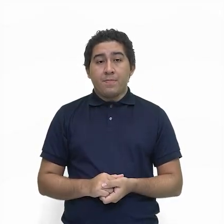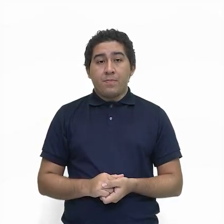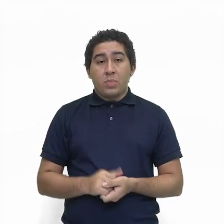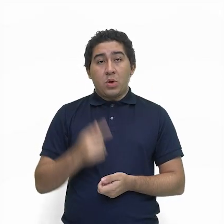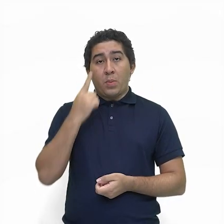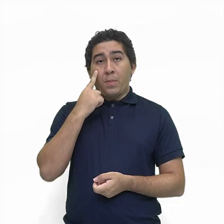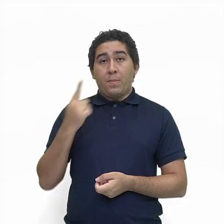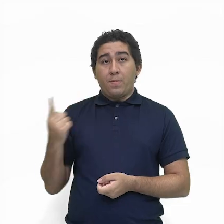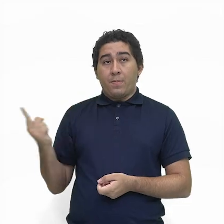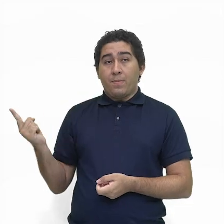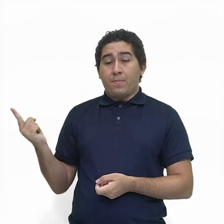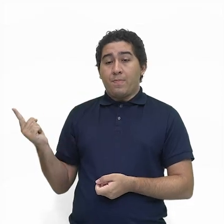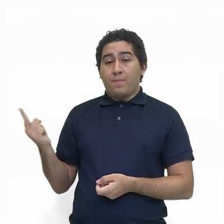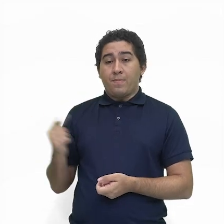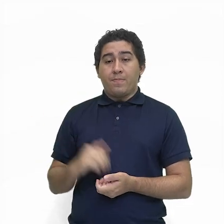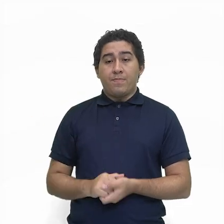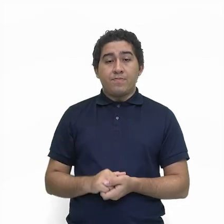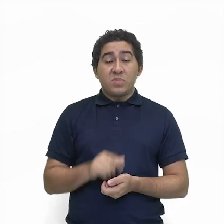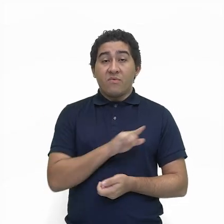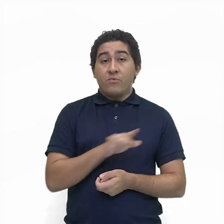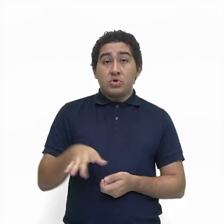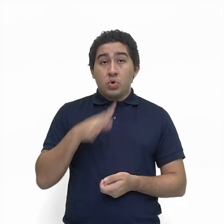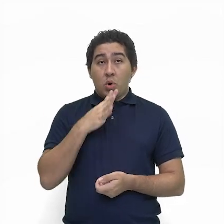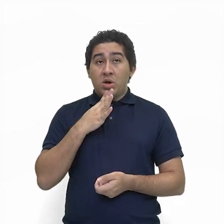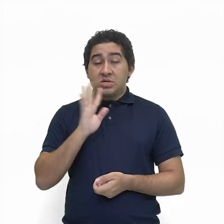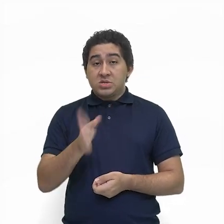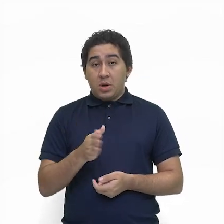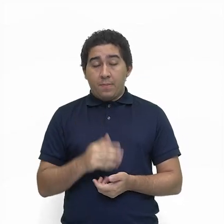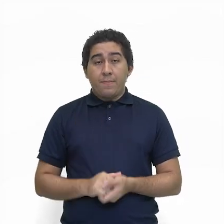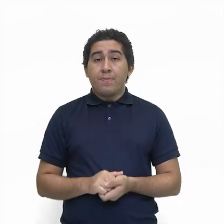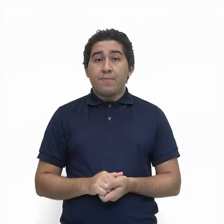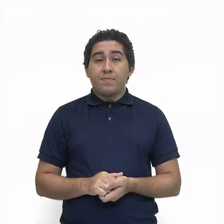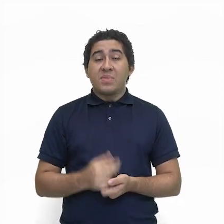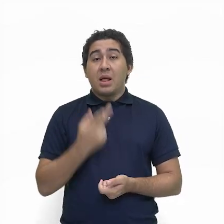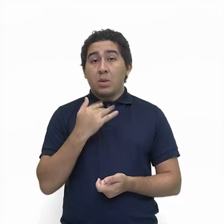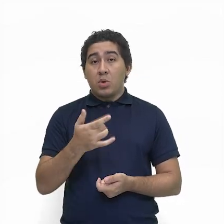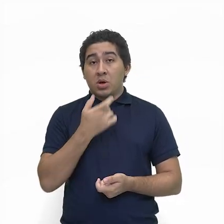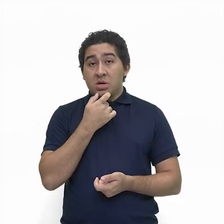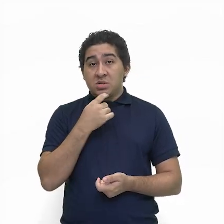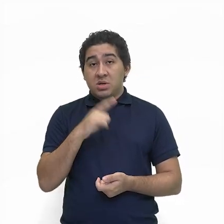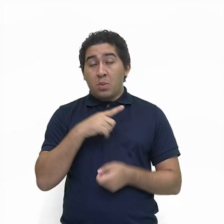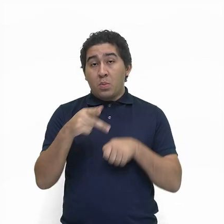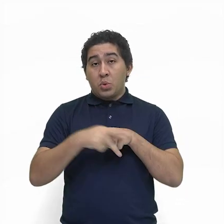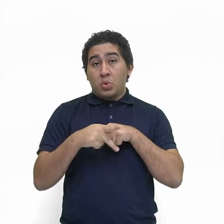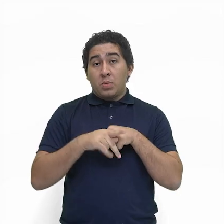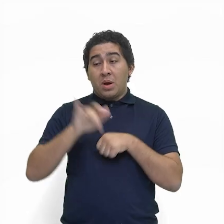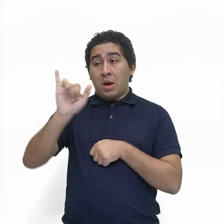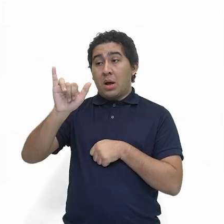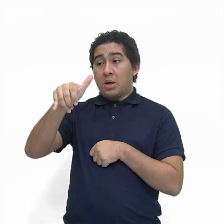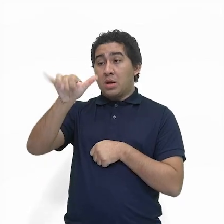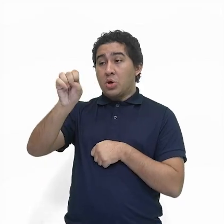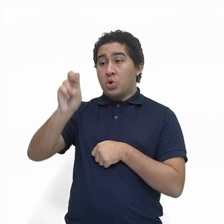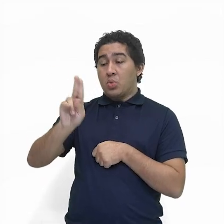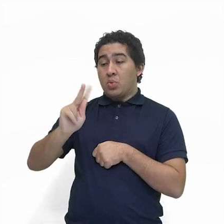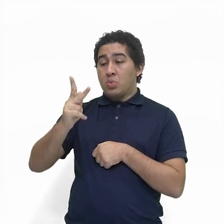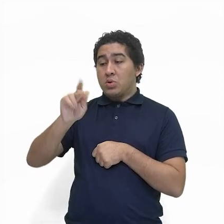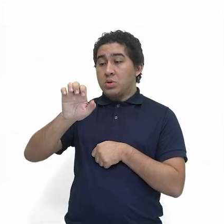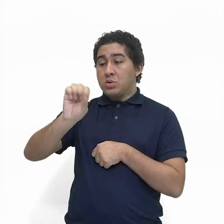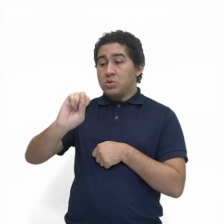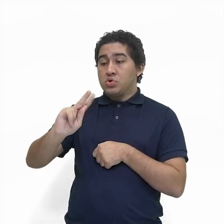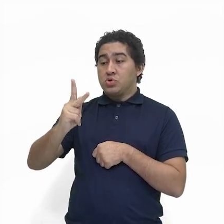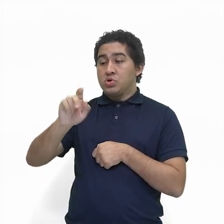Olha só, vocês já sabem que na língua inglesa nós temos os pronomes I, you,